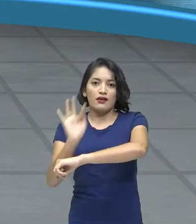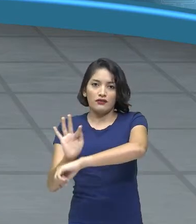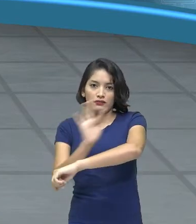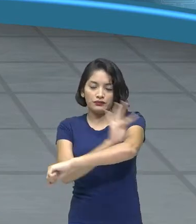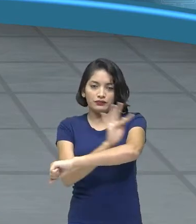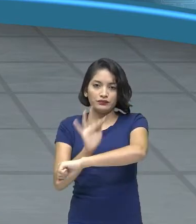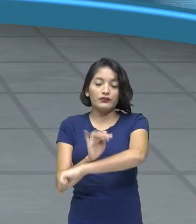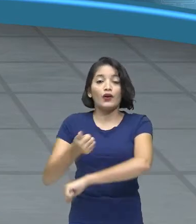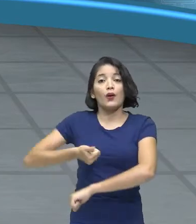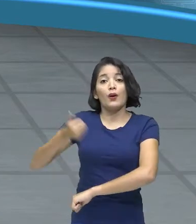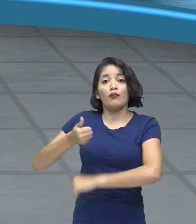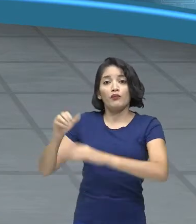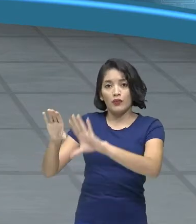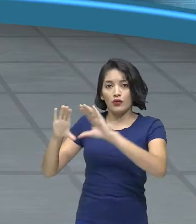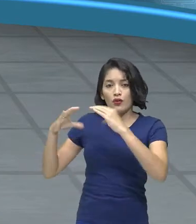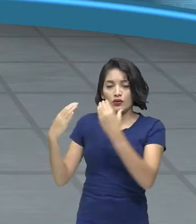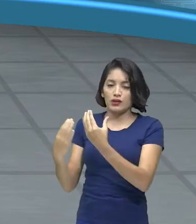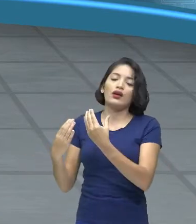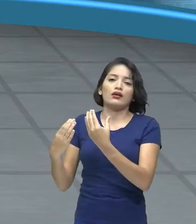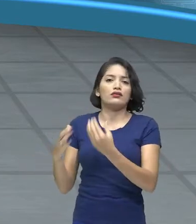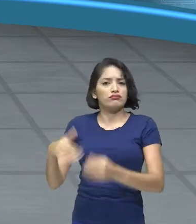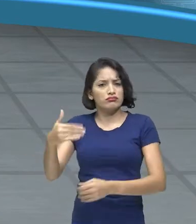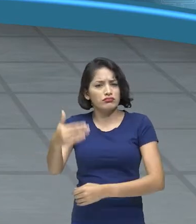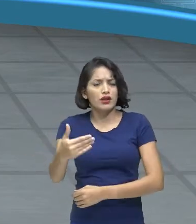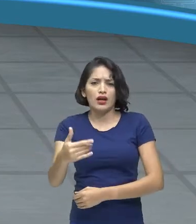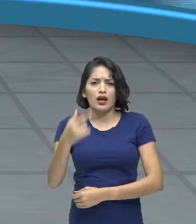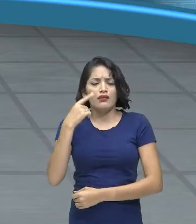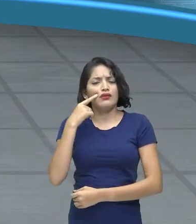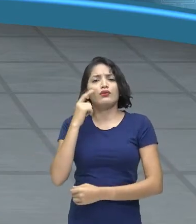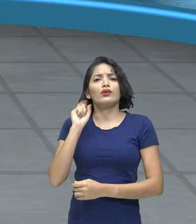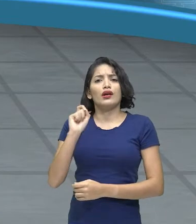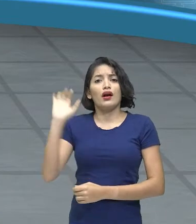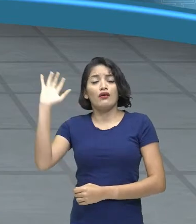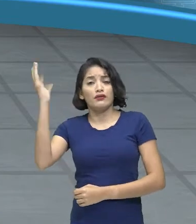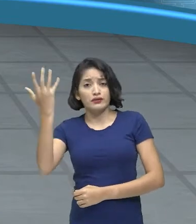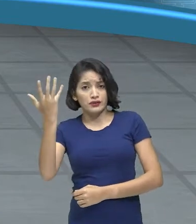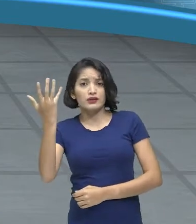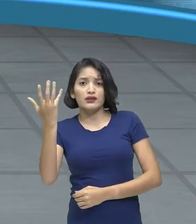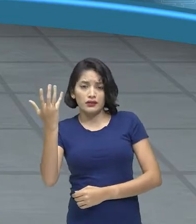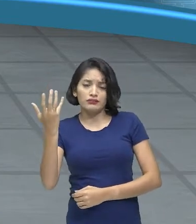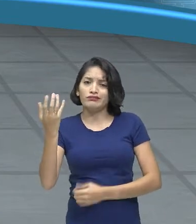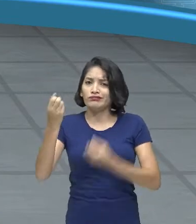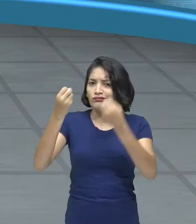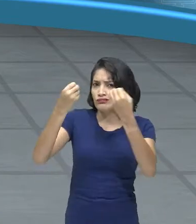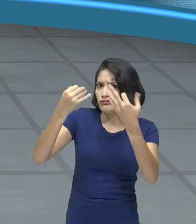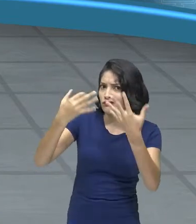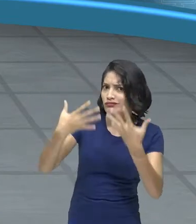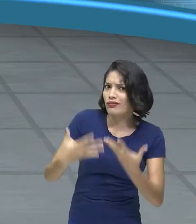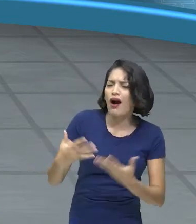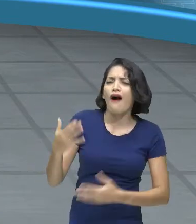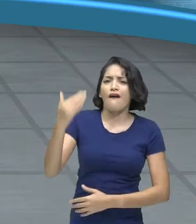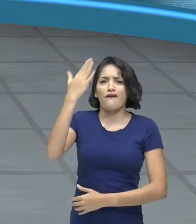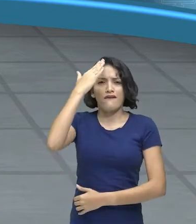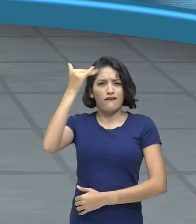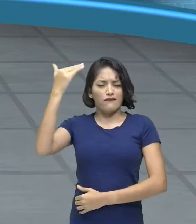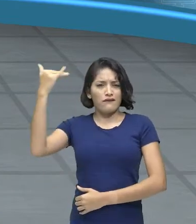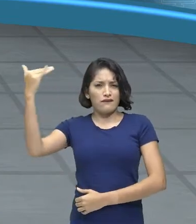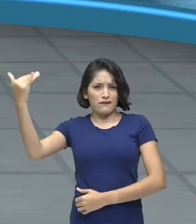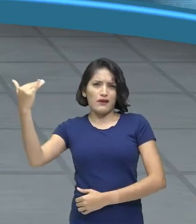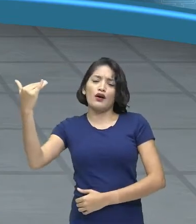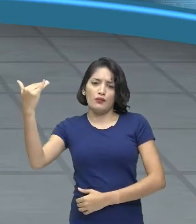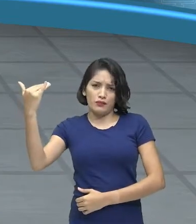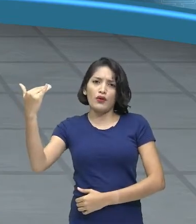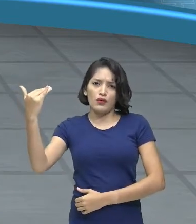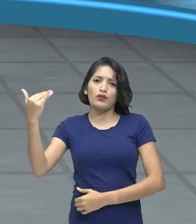primeiro congresso, logo mais para frente vocês vão ver que a consequência dele será essa declaração, que é tão famosa, né? A Declaração